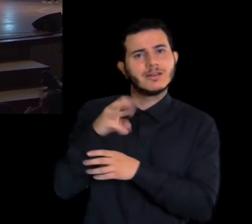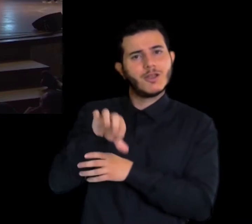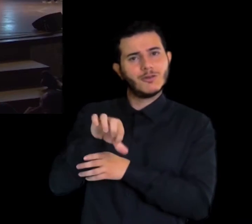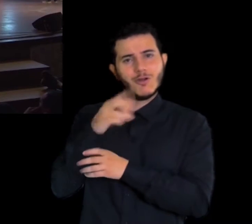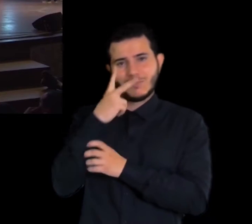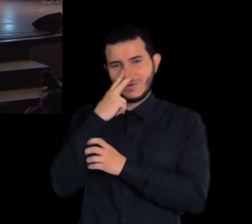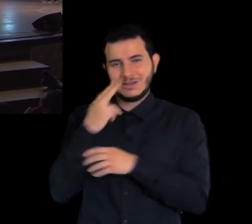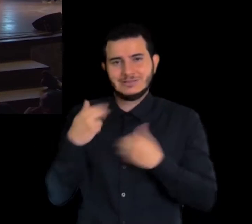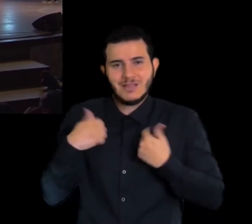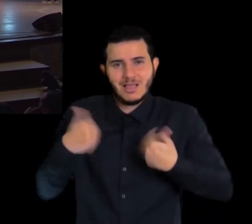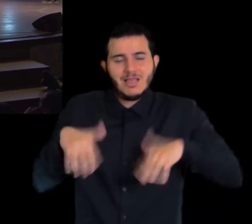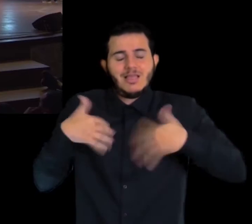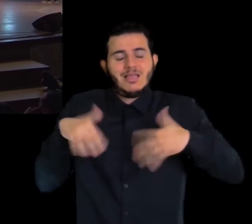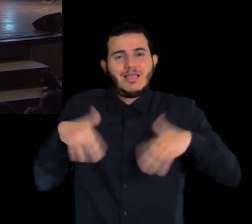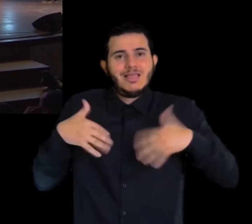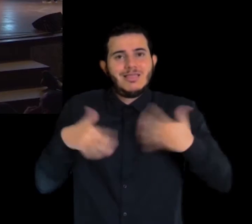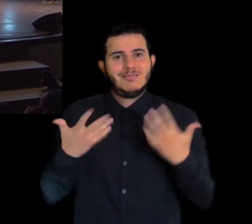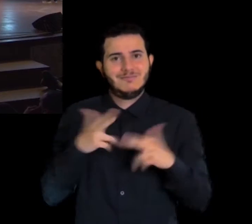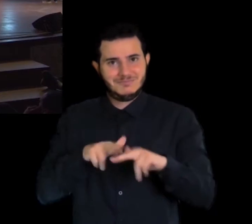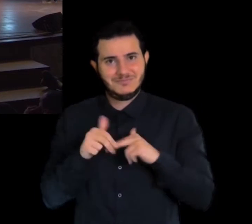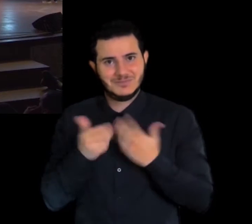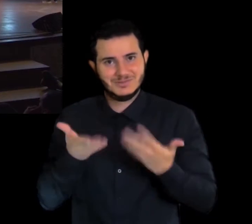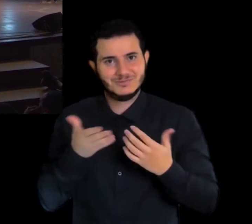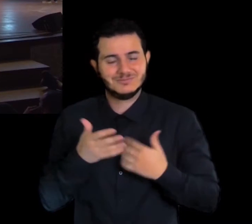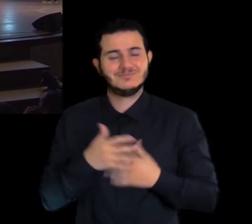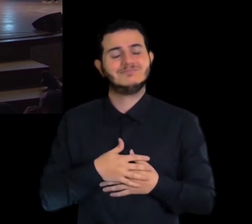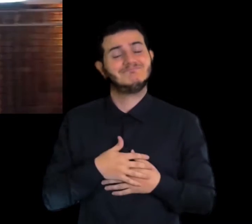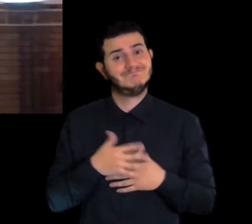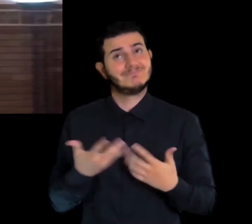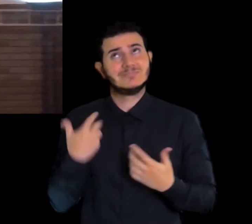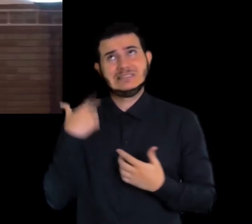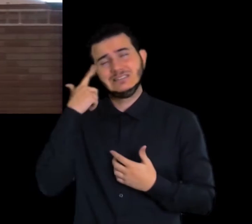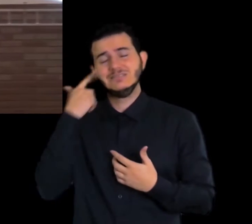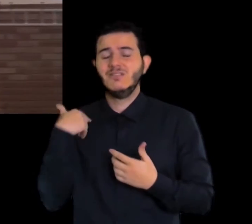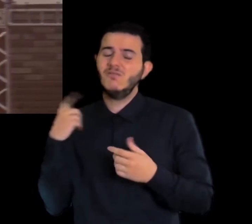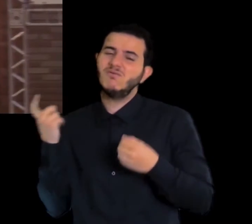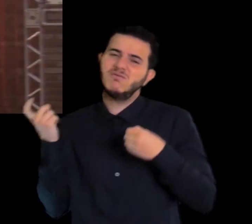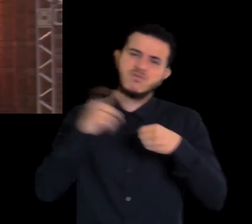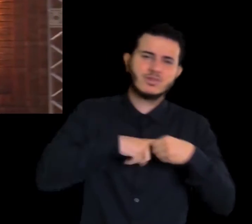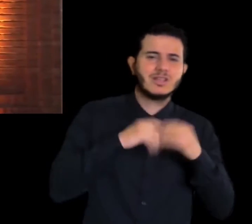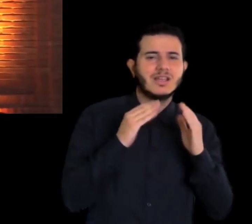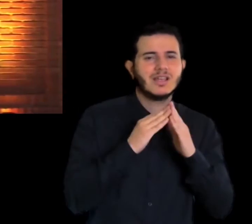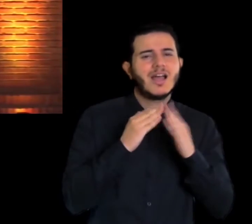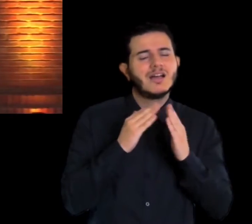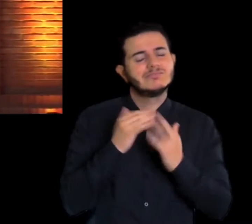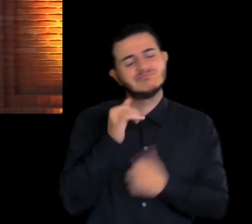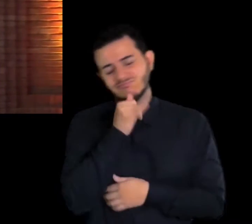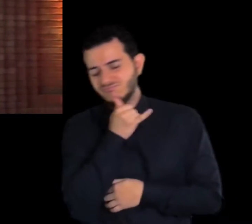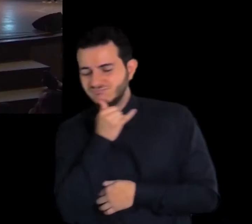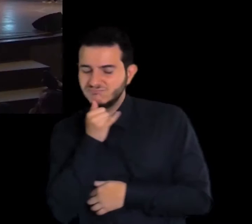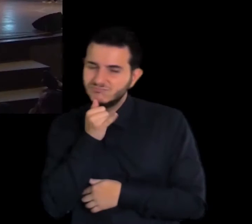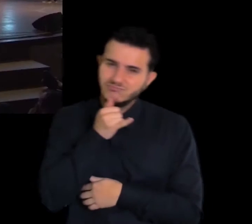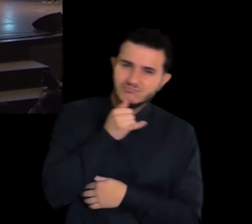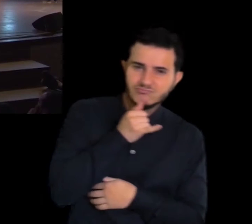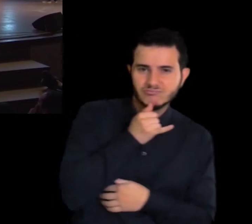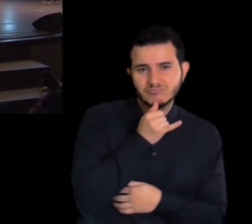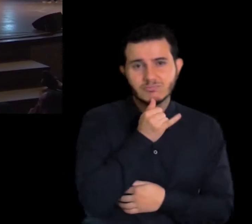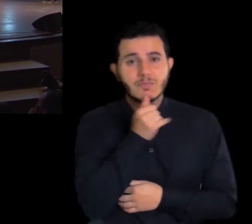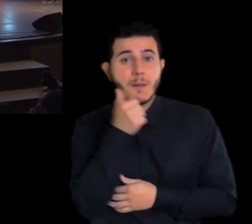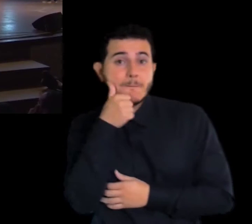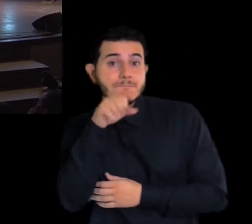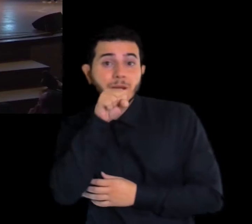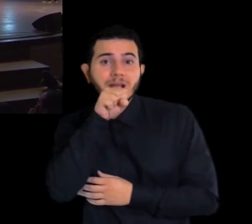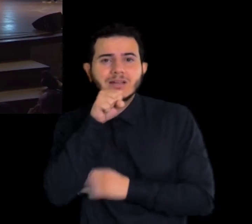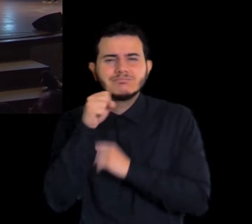capa, no final do dia eu pus ela no pescoço. Né? E eu voltei para casa, só que eu tive muita sorte, minha mãe percebeu que eu voltei para